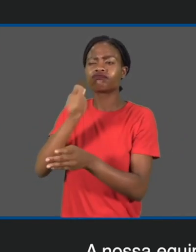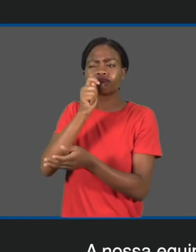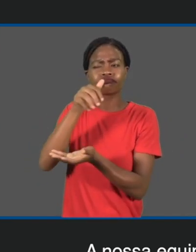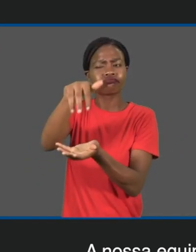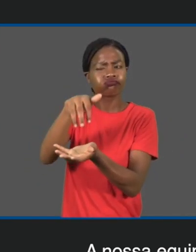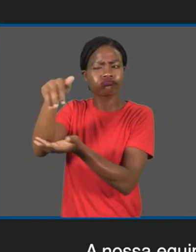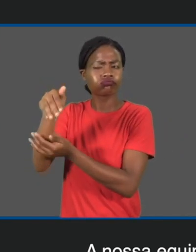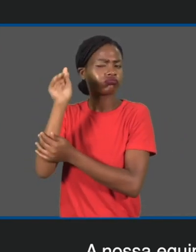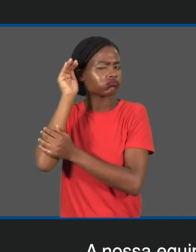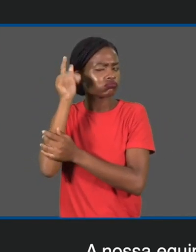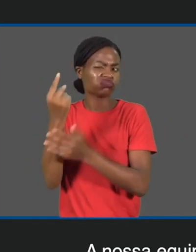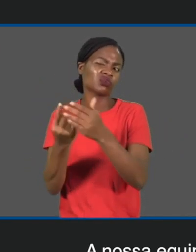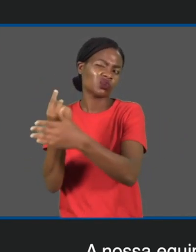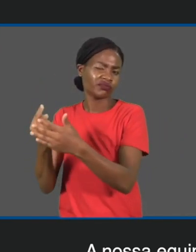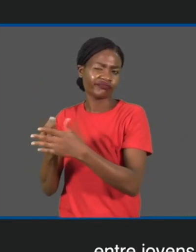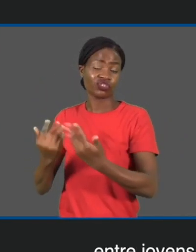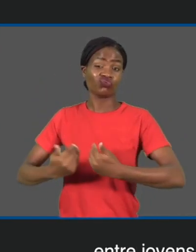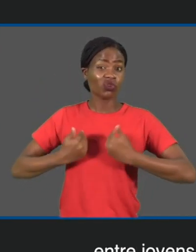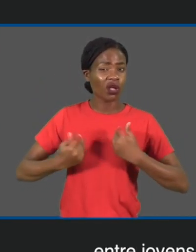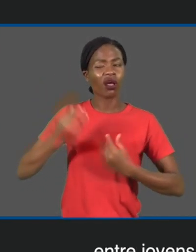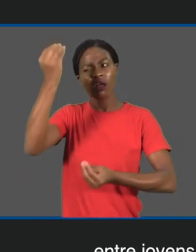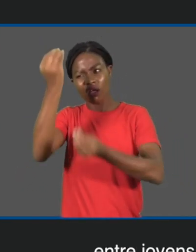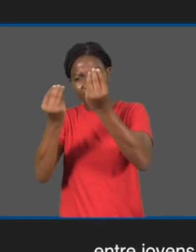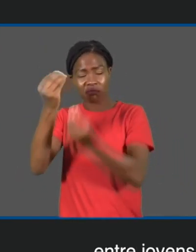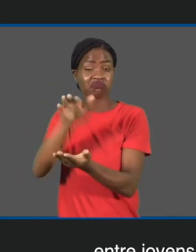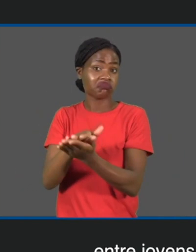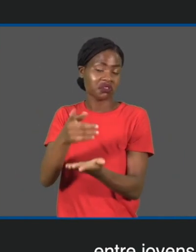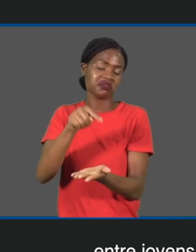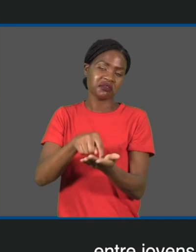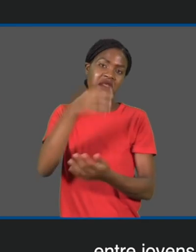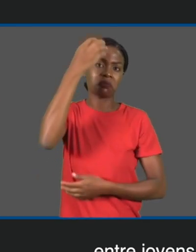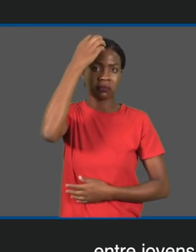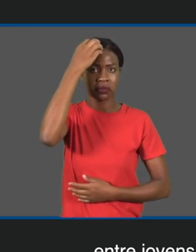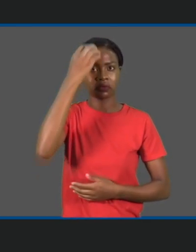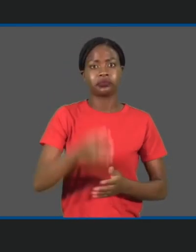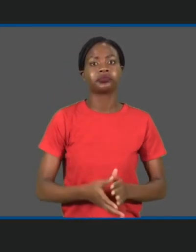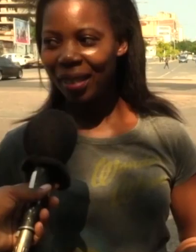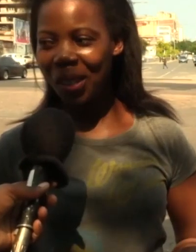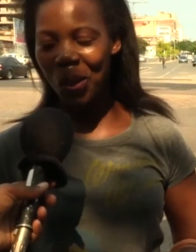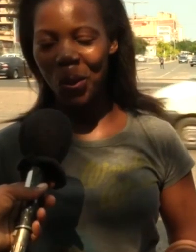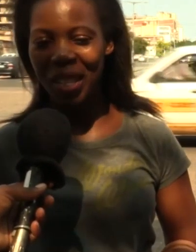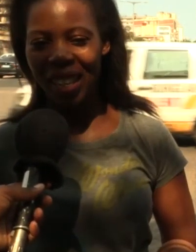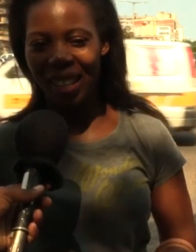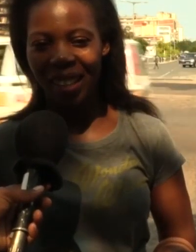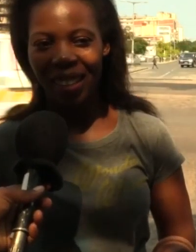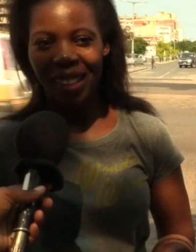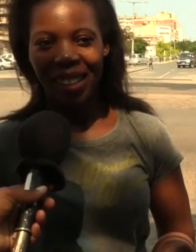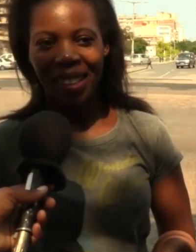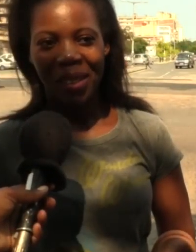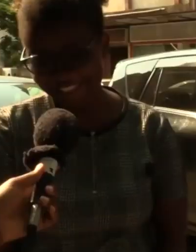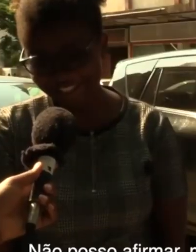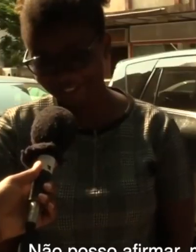o nível de conhecimento destes efeitos entre jovens e adultas na cidade do Maputo. Isso eu não sei.